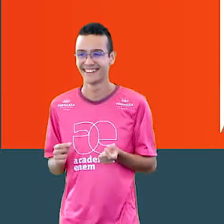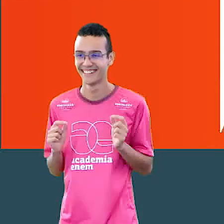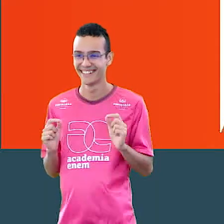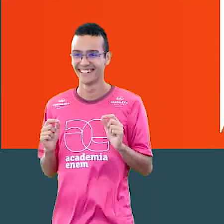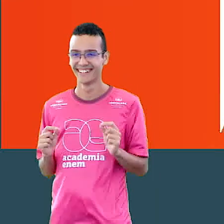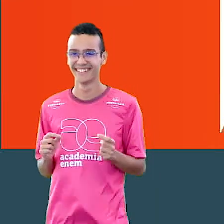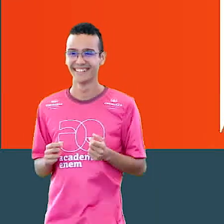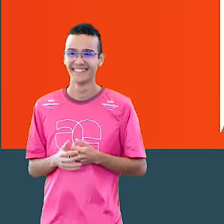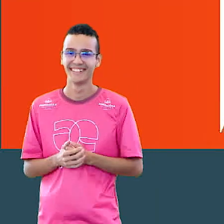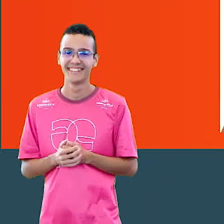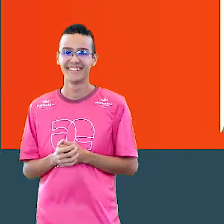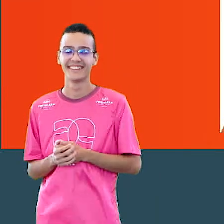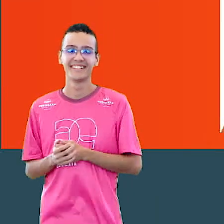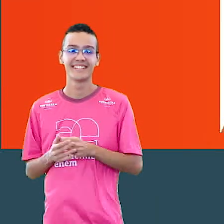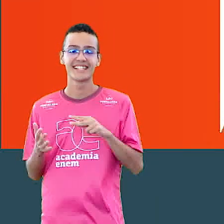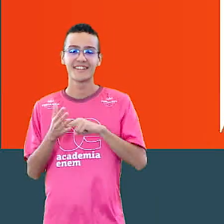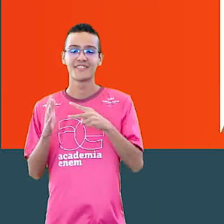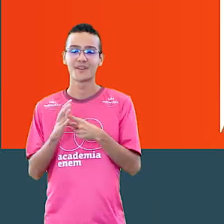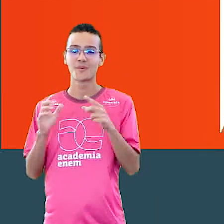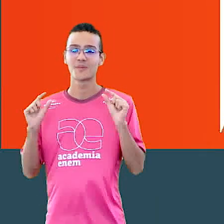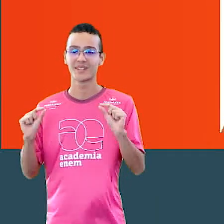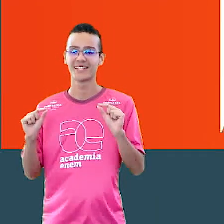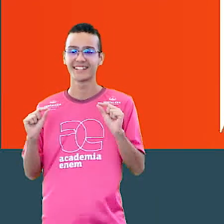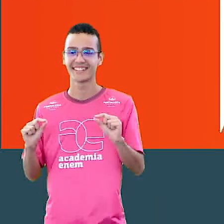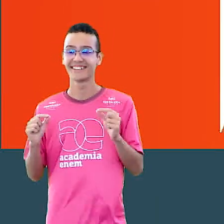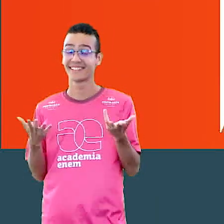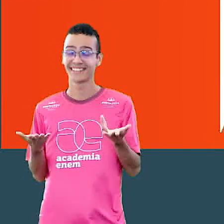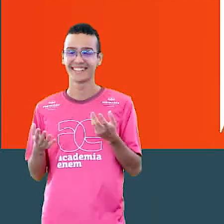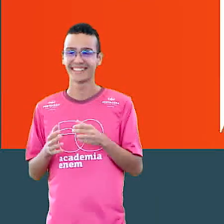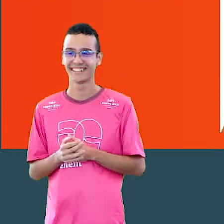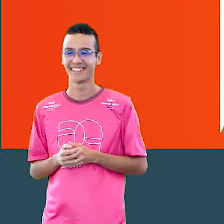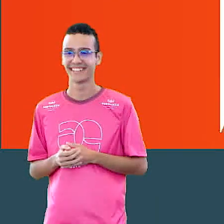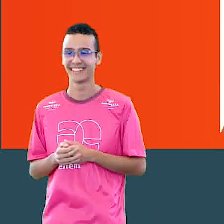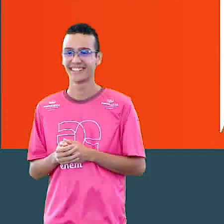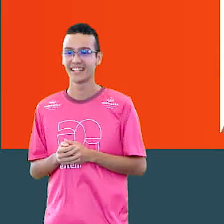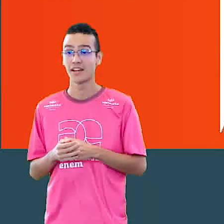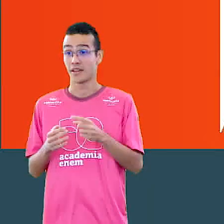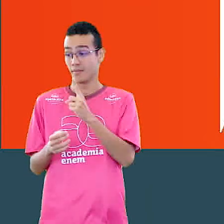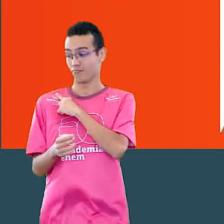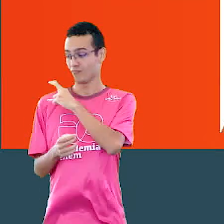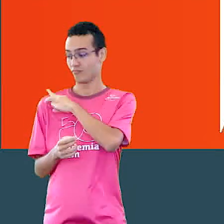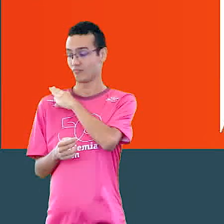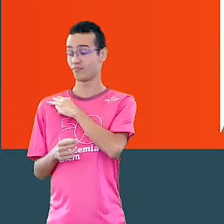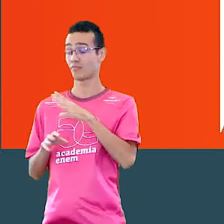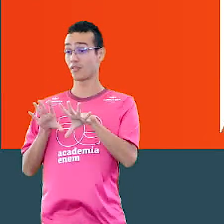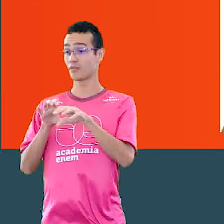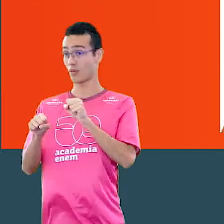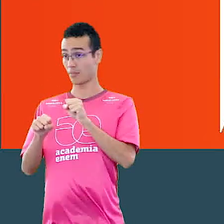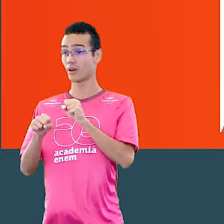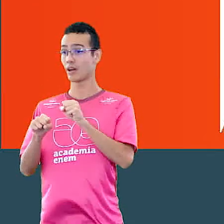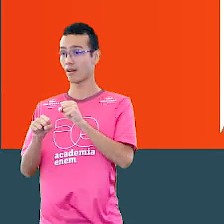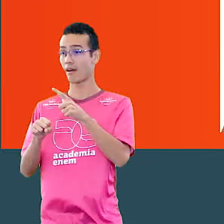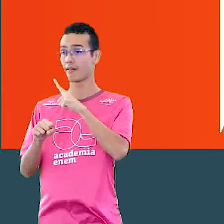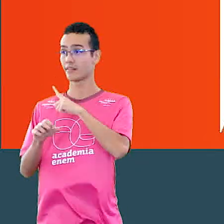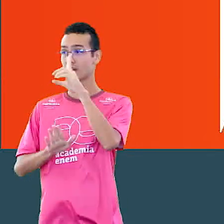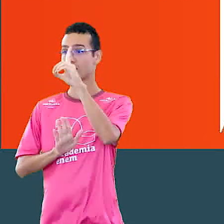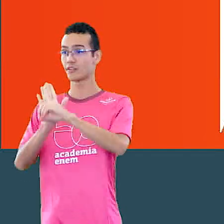Há 20, 30 anos atrás, é você sair do ensino médio com o direito